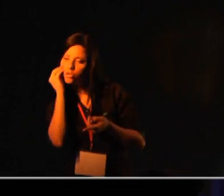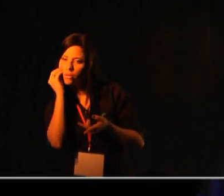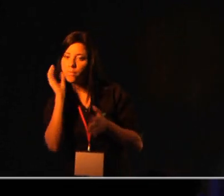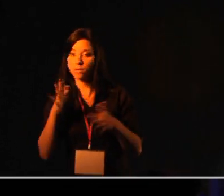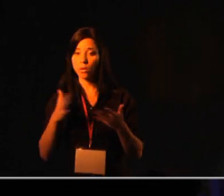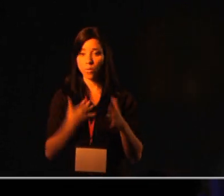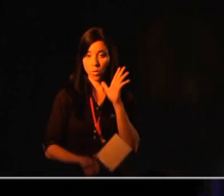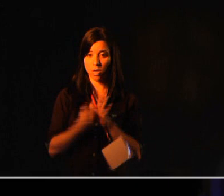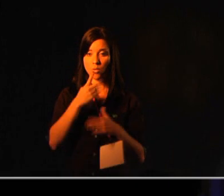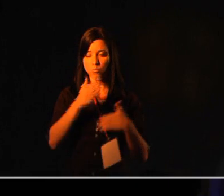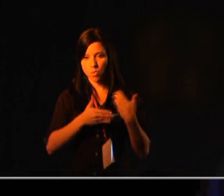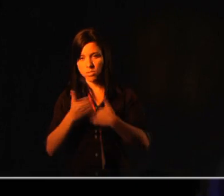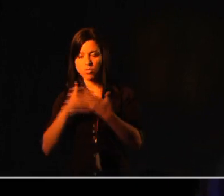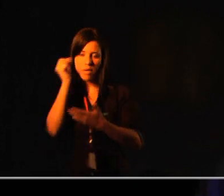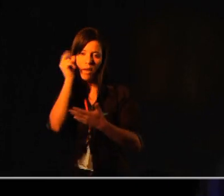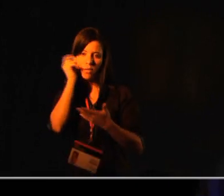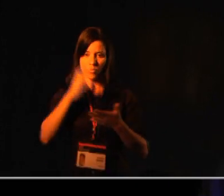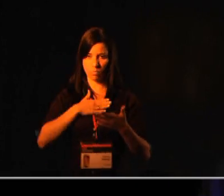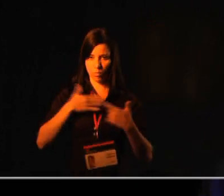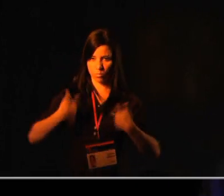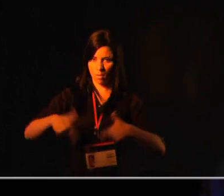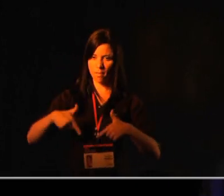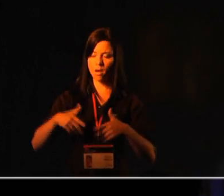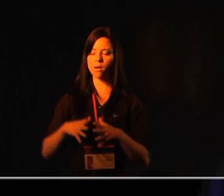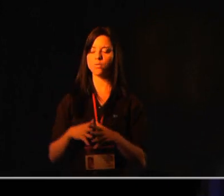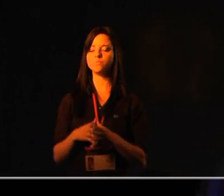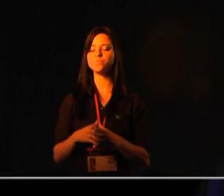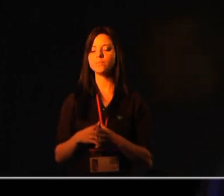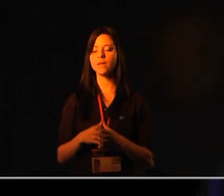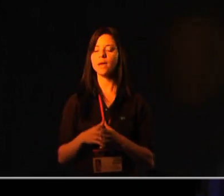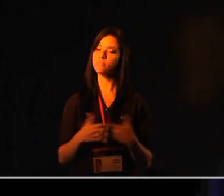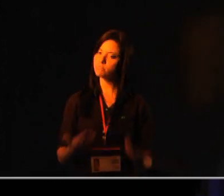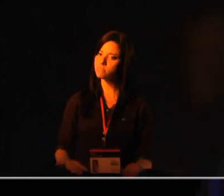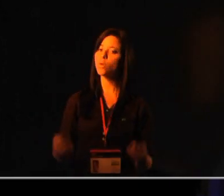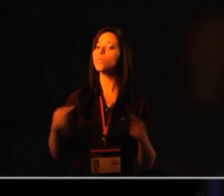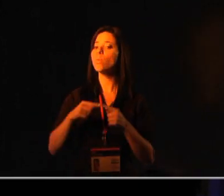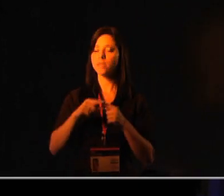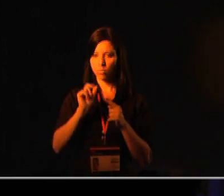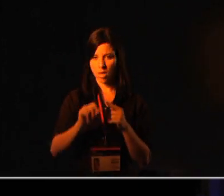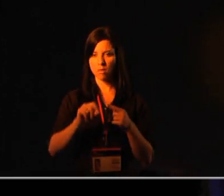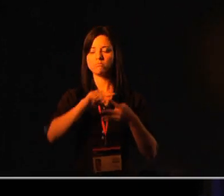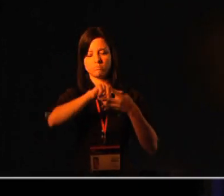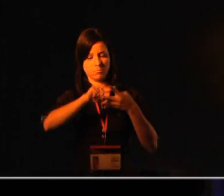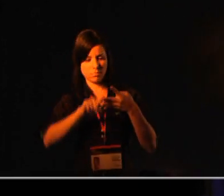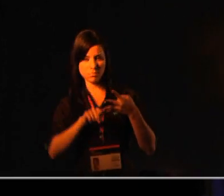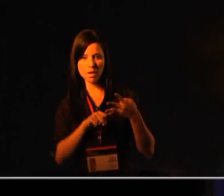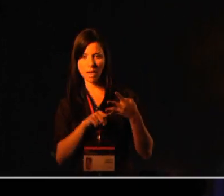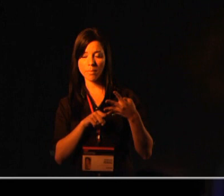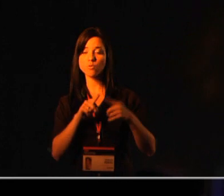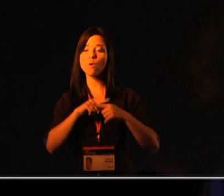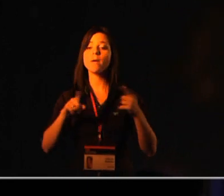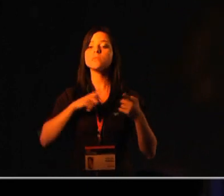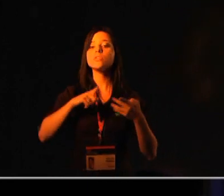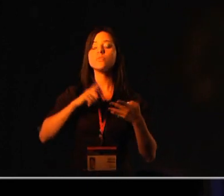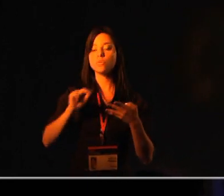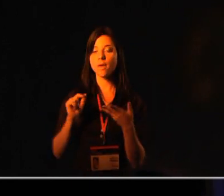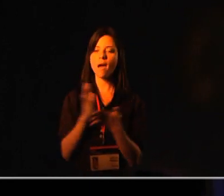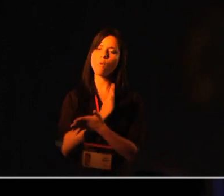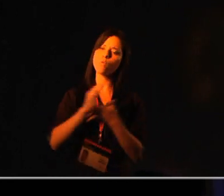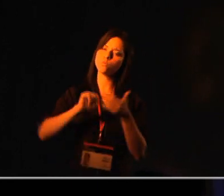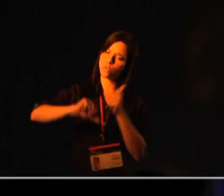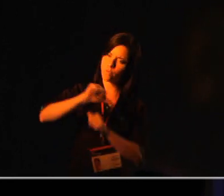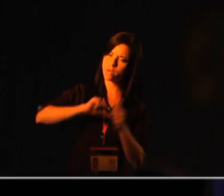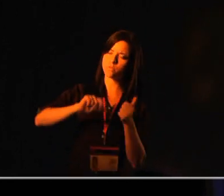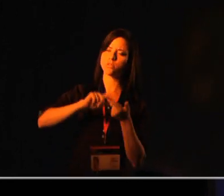processo criativo para o meu trabalho, que é baseado nessas etapas, só que eu fiz algumas pequenas